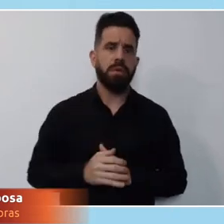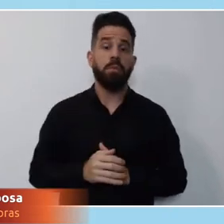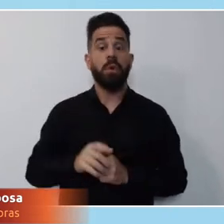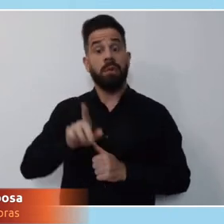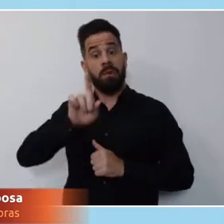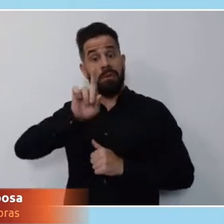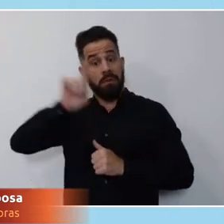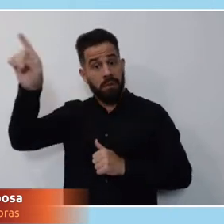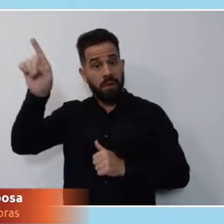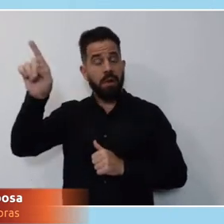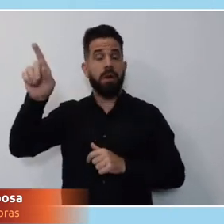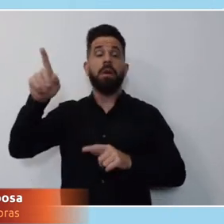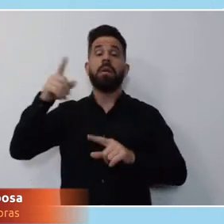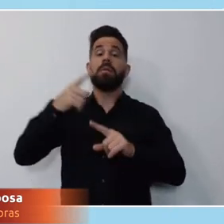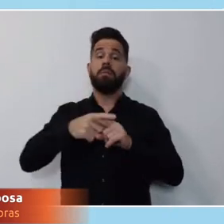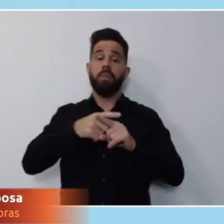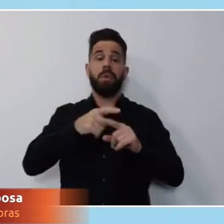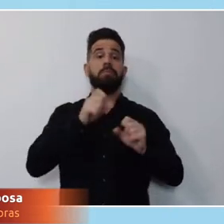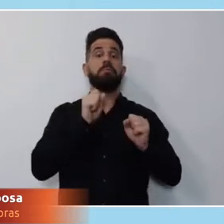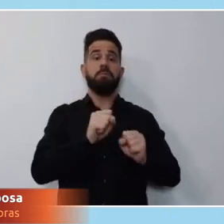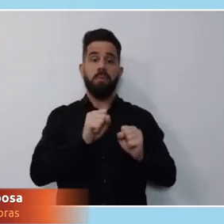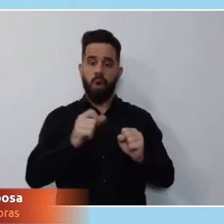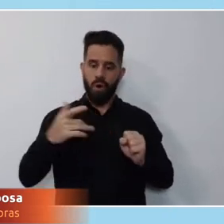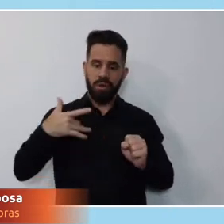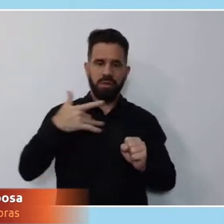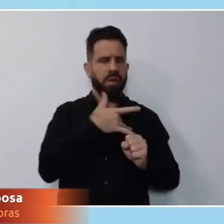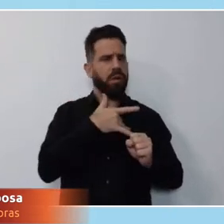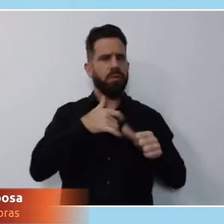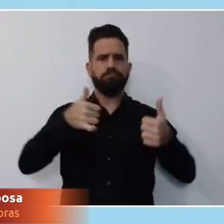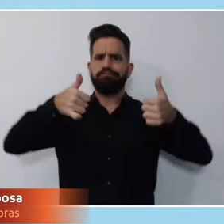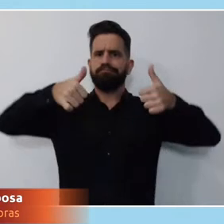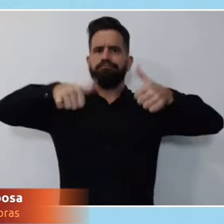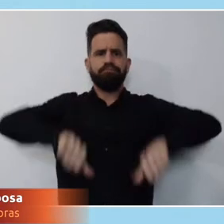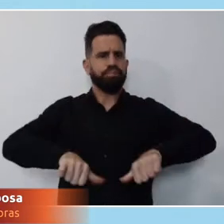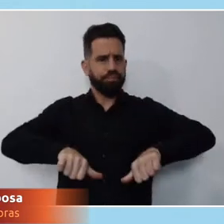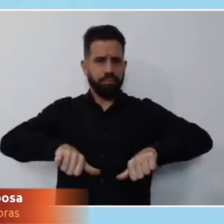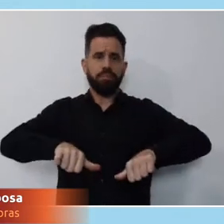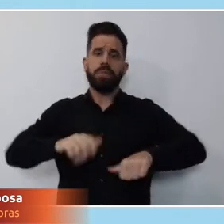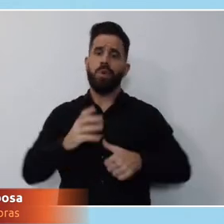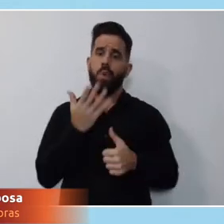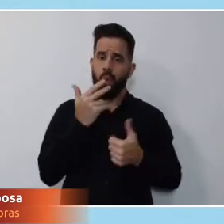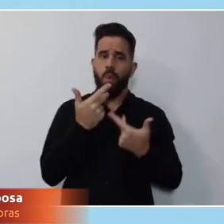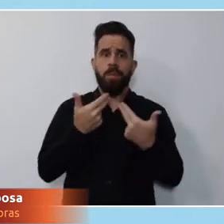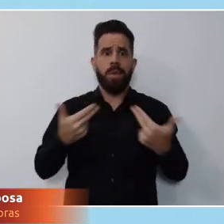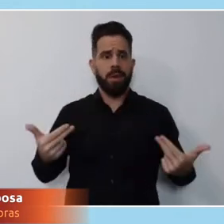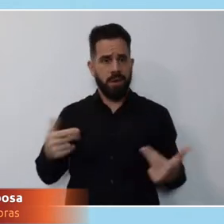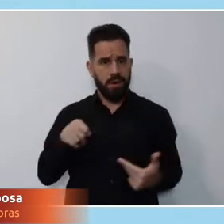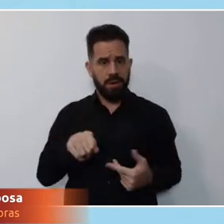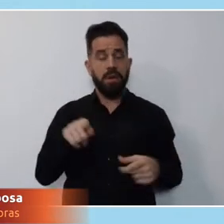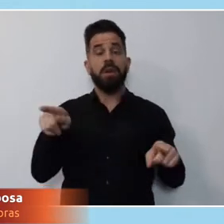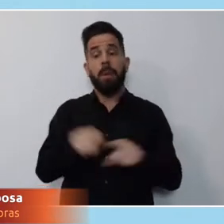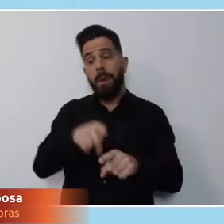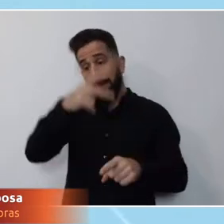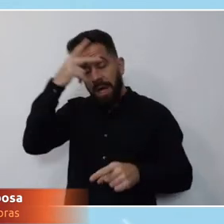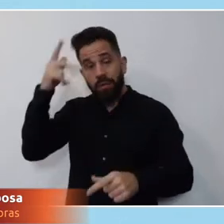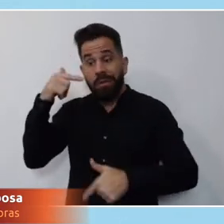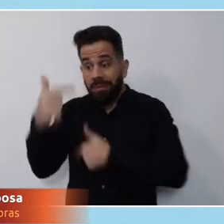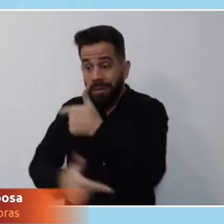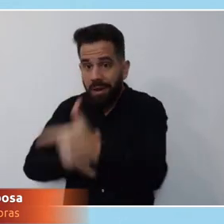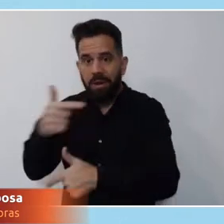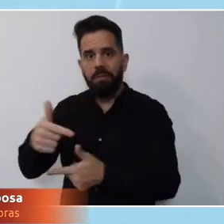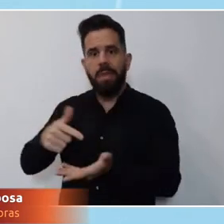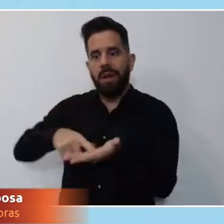pelo potencial danoso à saúde do consumidor e também de quem trabalha na plantação e colheita desses